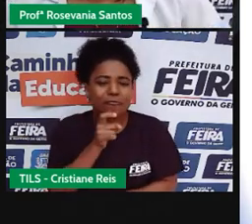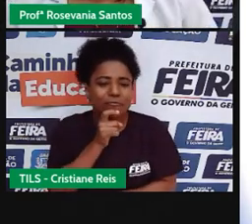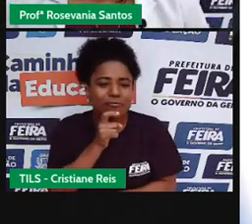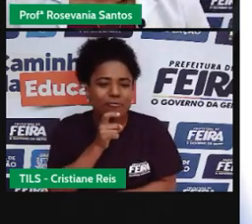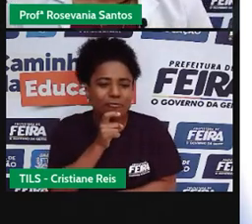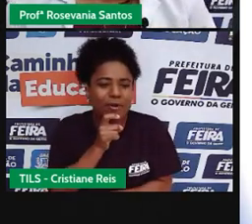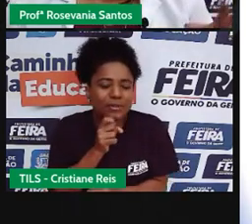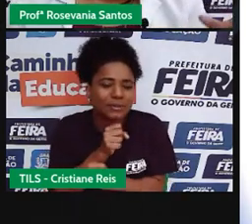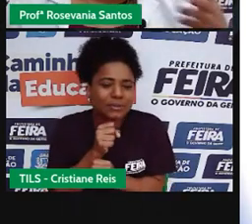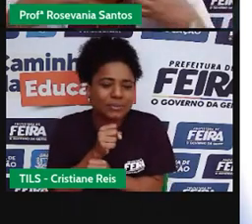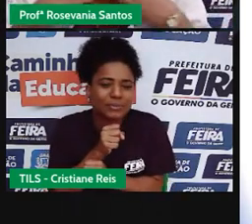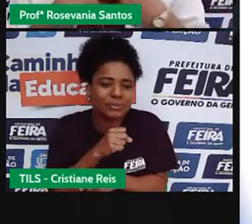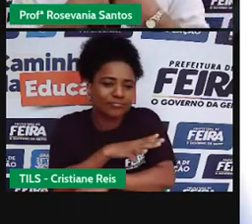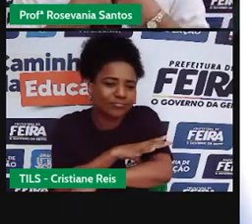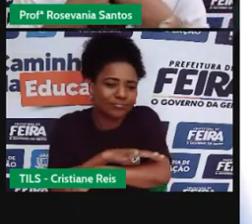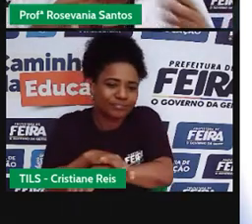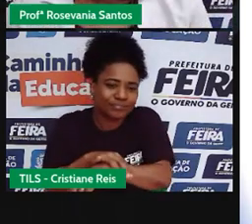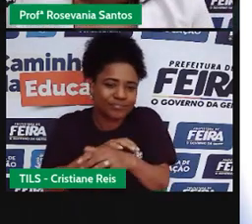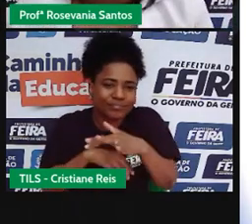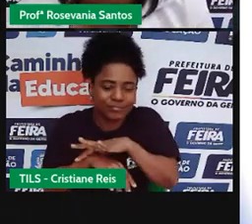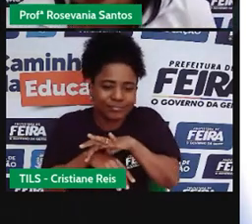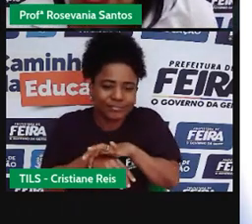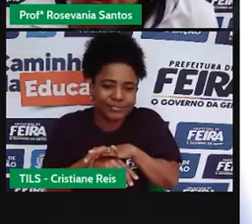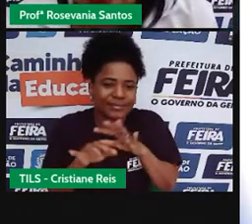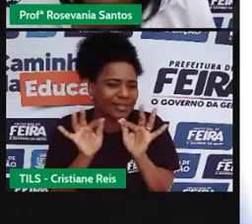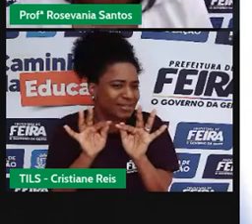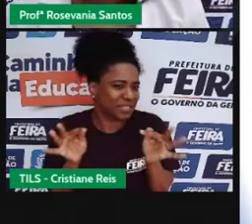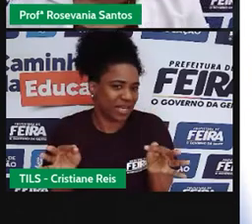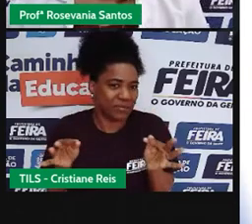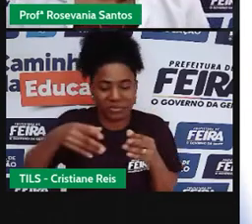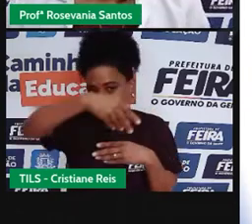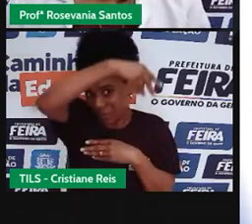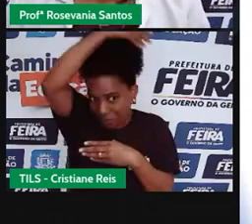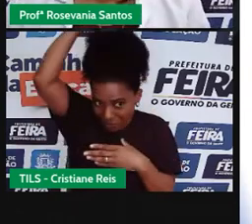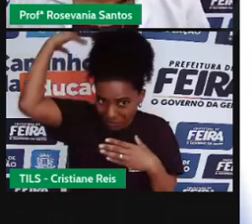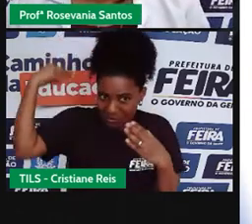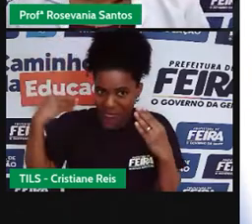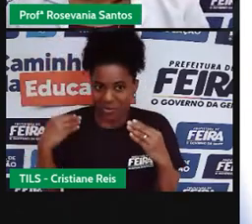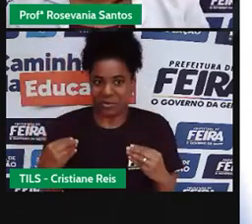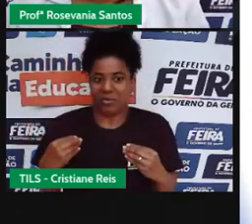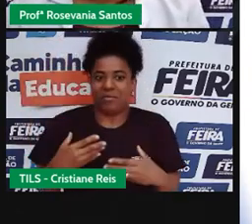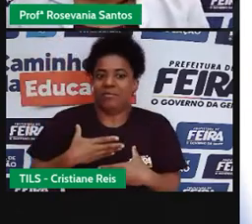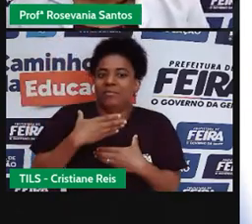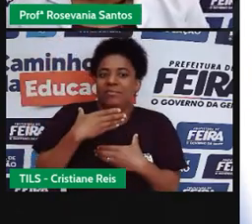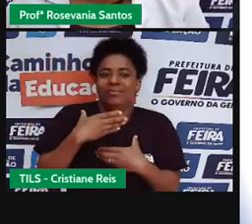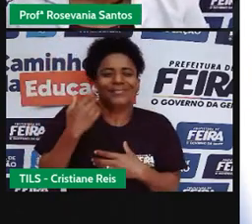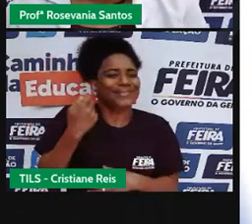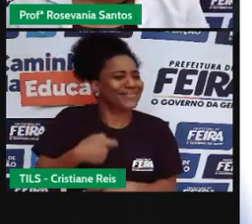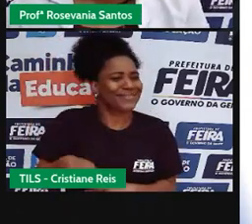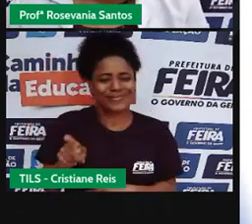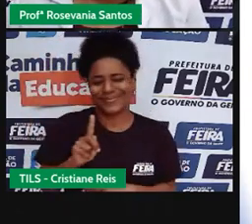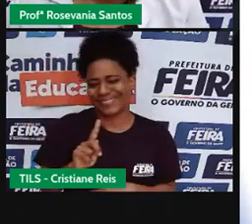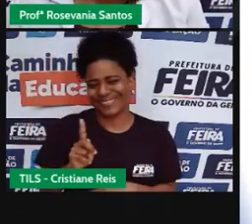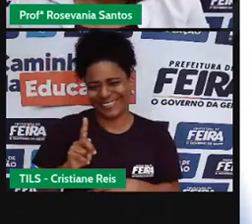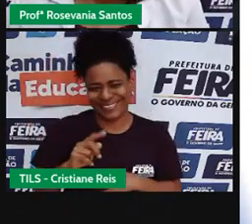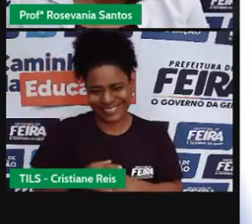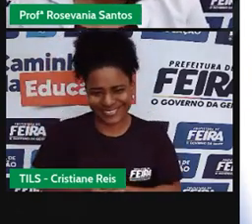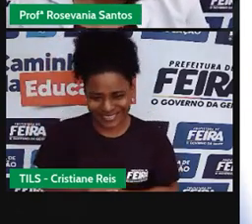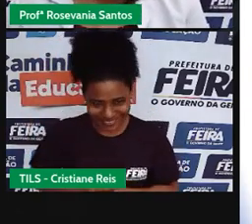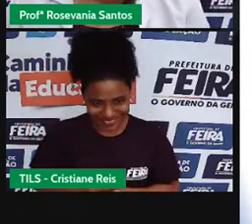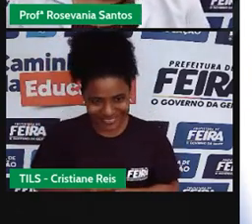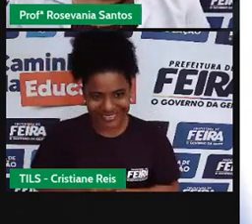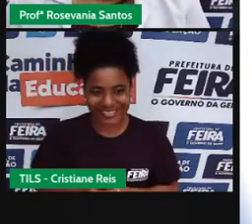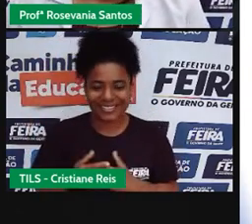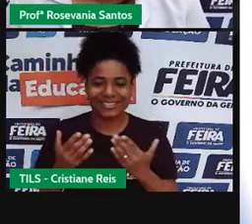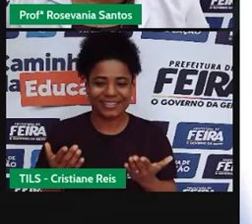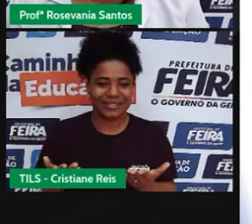tá bom demais ali, não precisa colocar cachecol, tudo. Então, a maior concentração de chuvas no inverno. Então, a gente